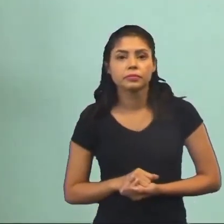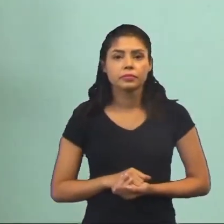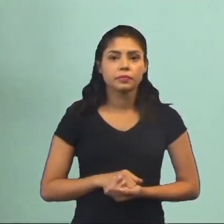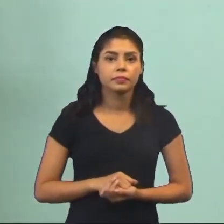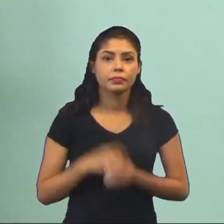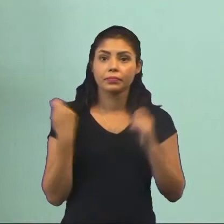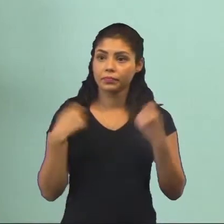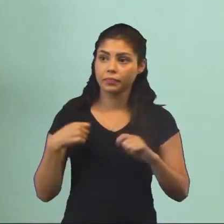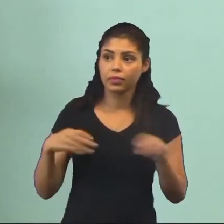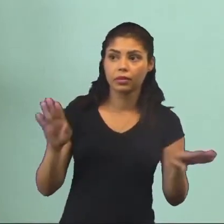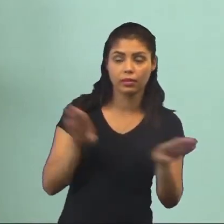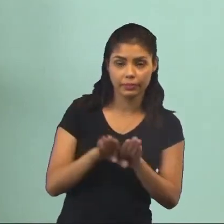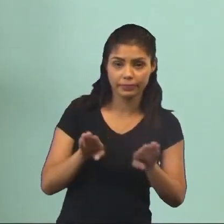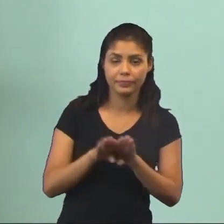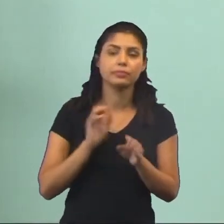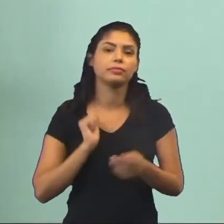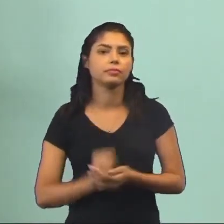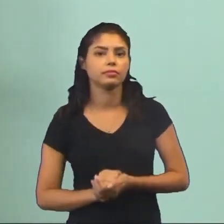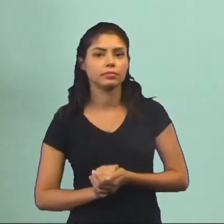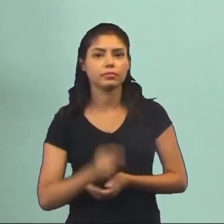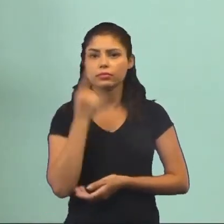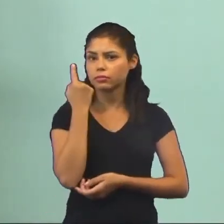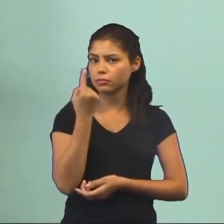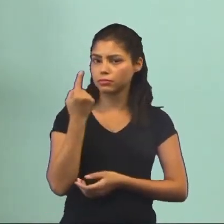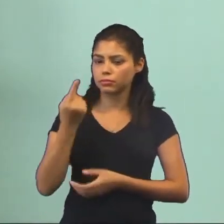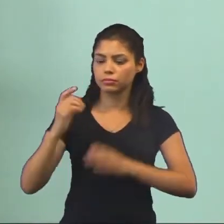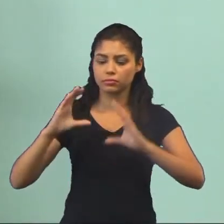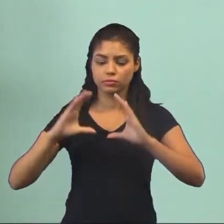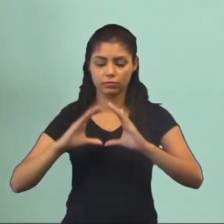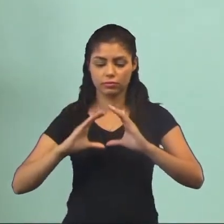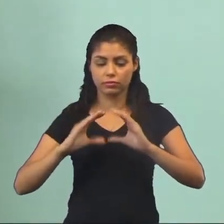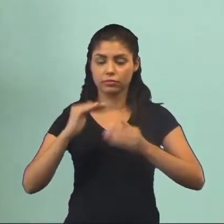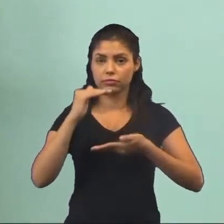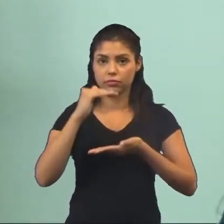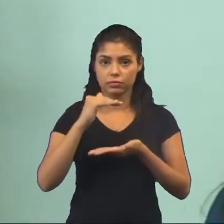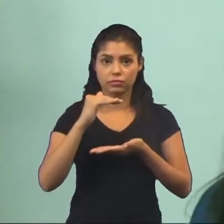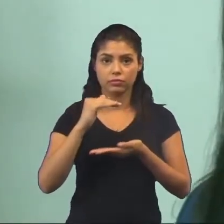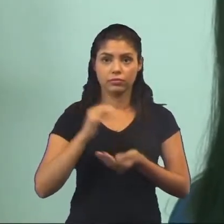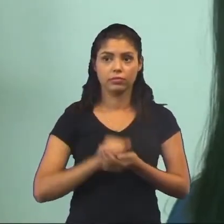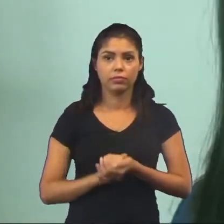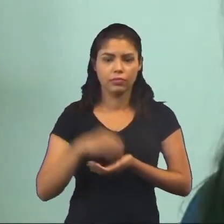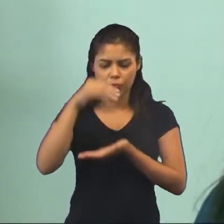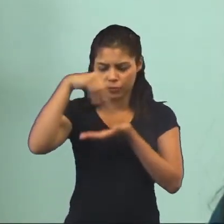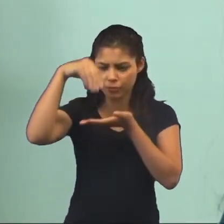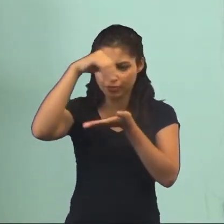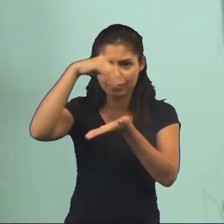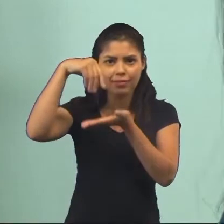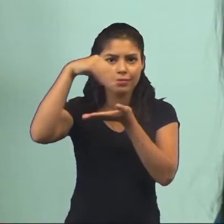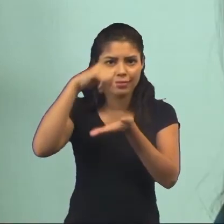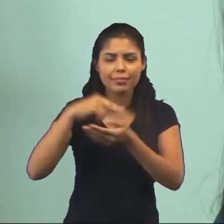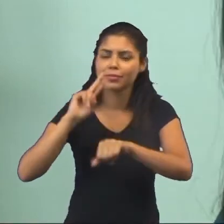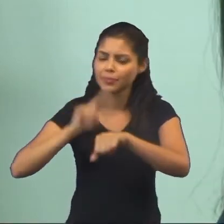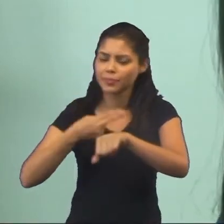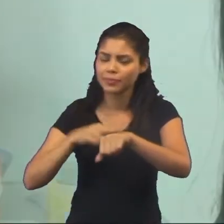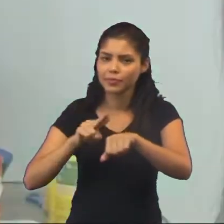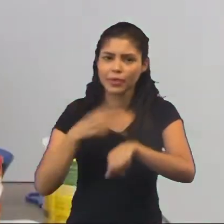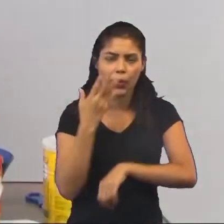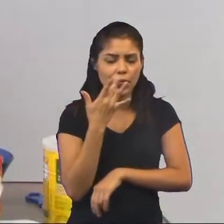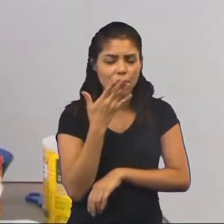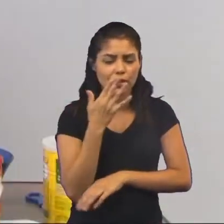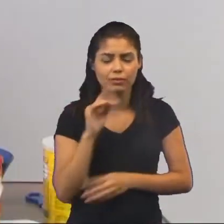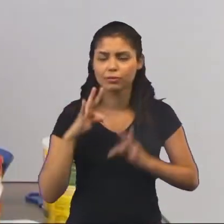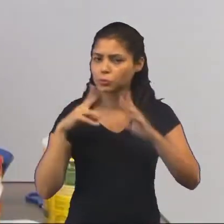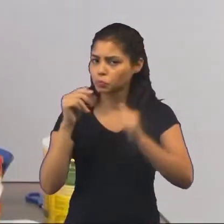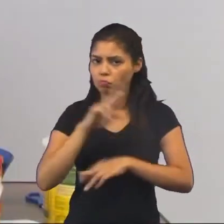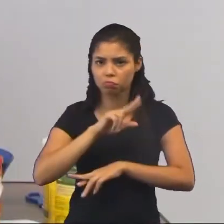E vamos precisar também de um pacote de granulado, que pode ser colorido, pode ser de